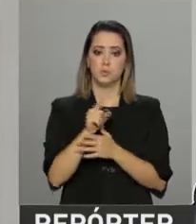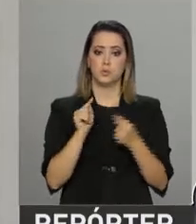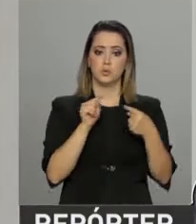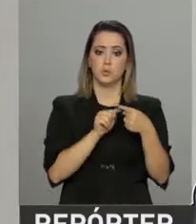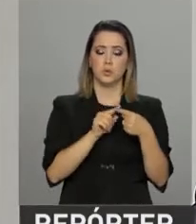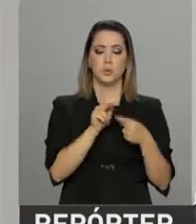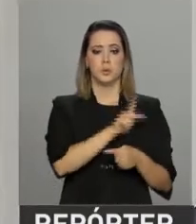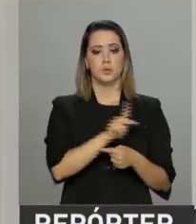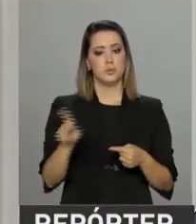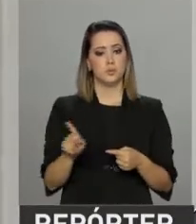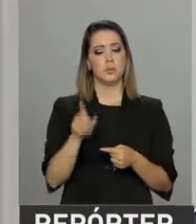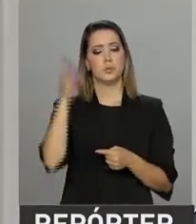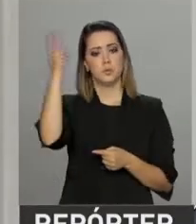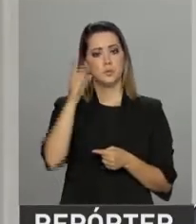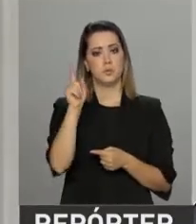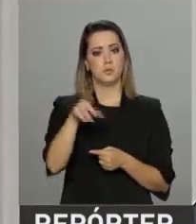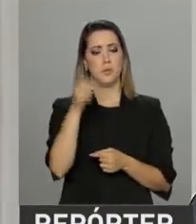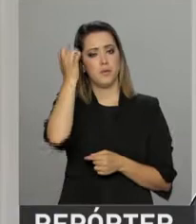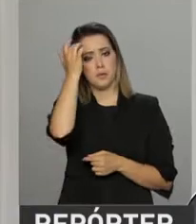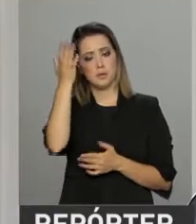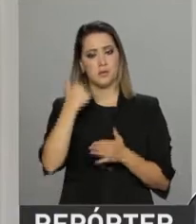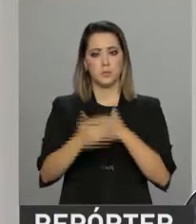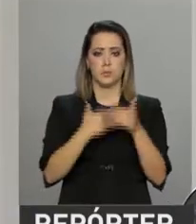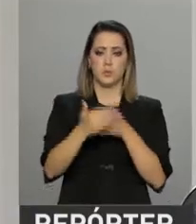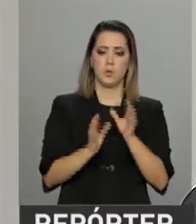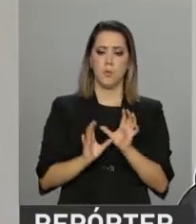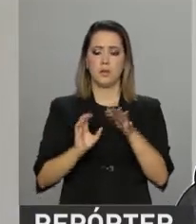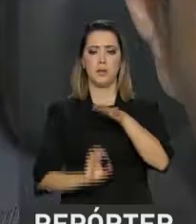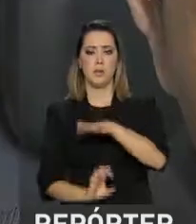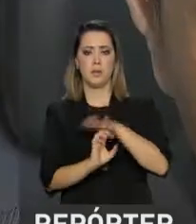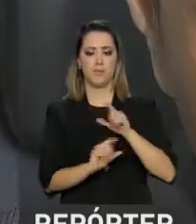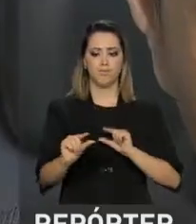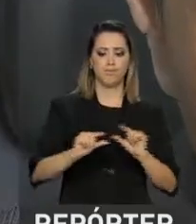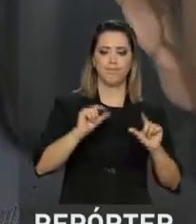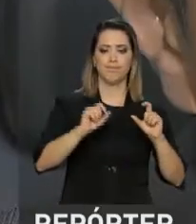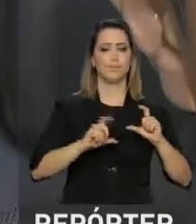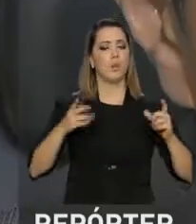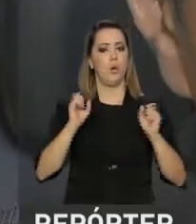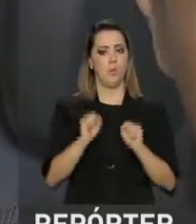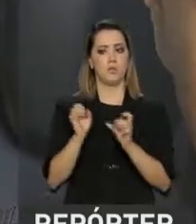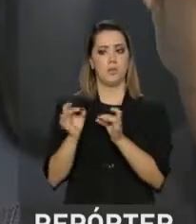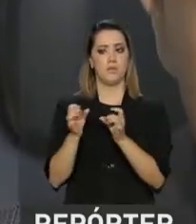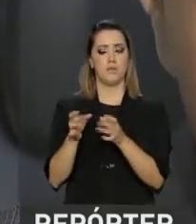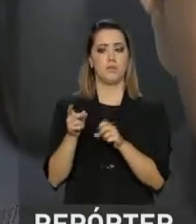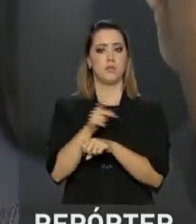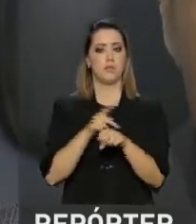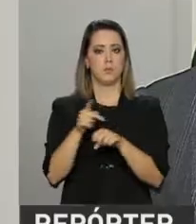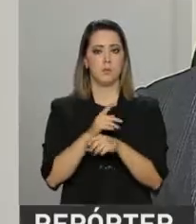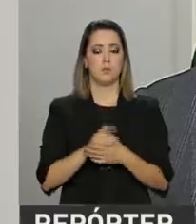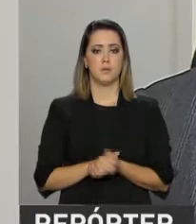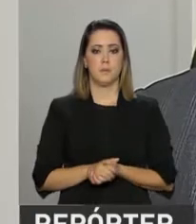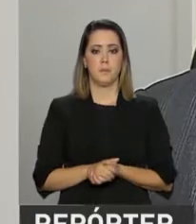presidência brasileira também vai estar na facilitação dos procedimentos para que pequenas e médias empresas comecem a exportar para os países do bloco